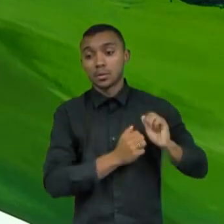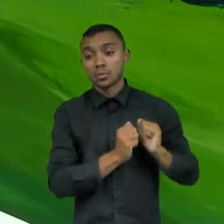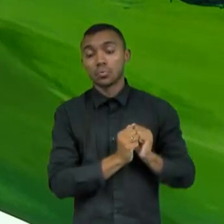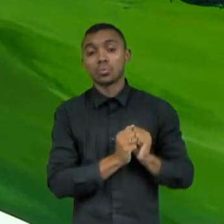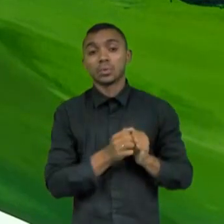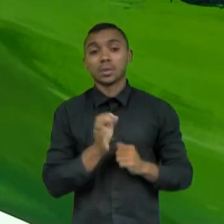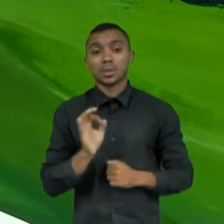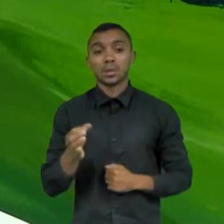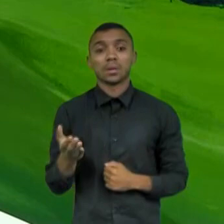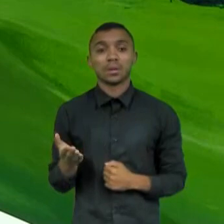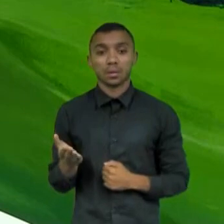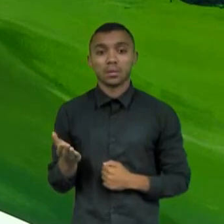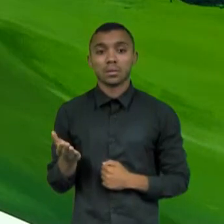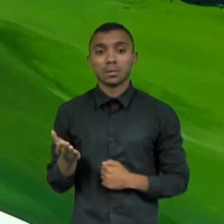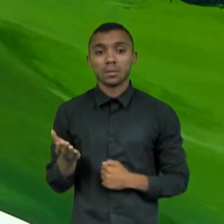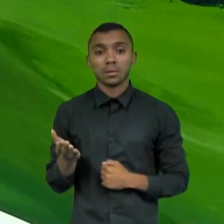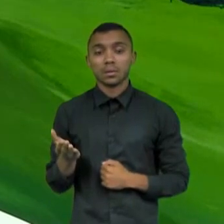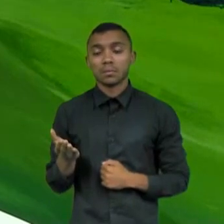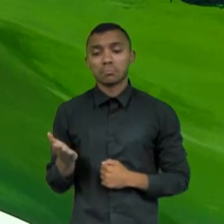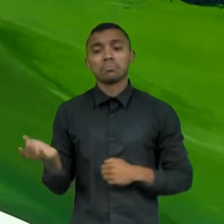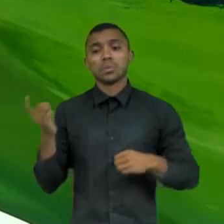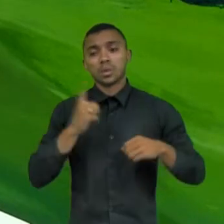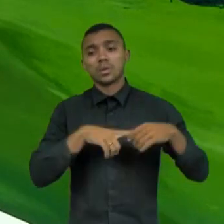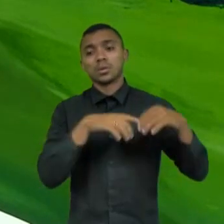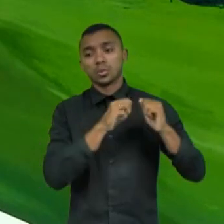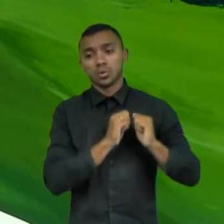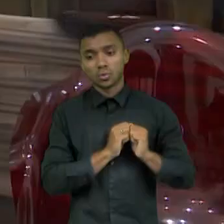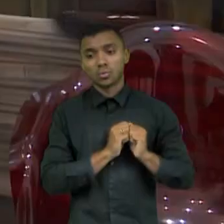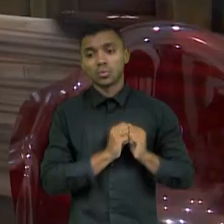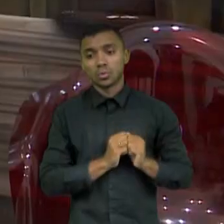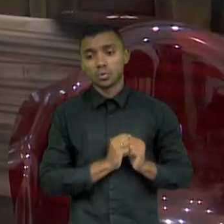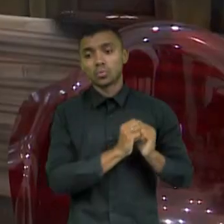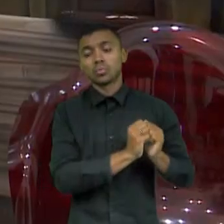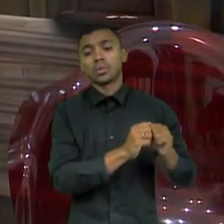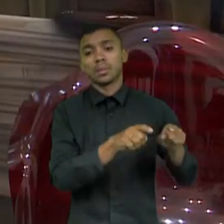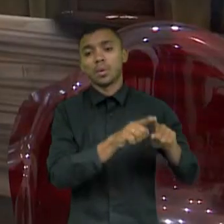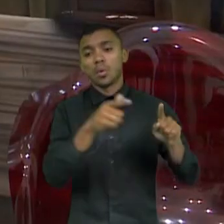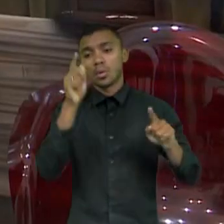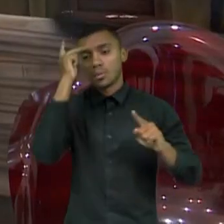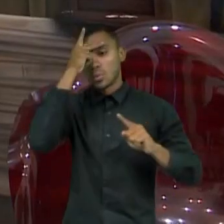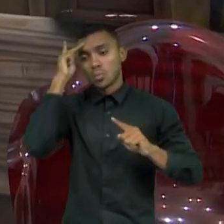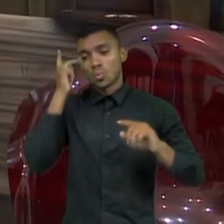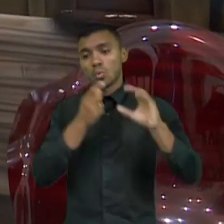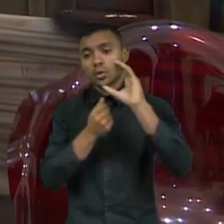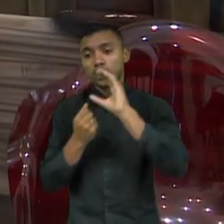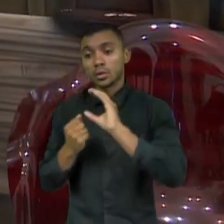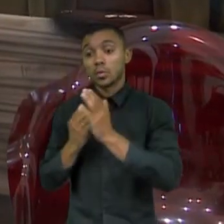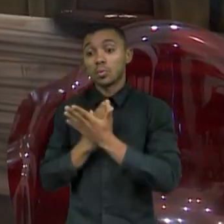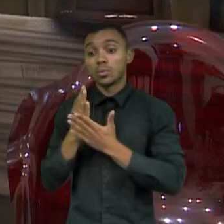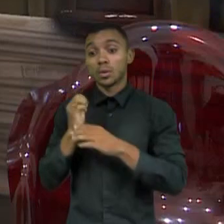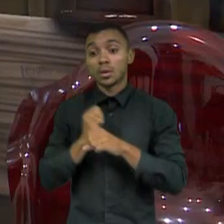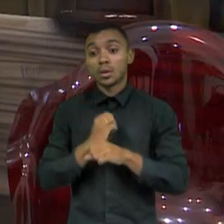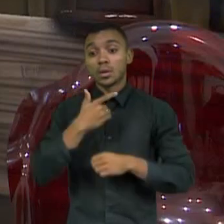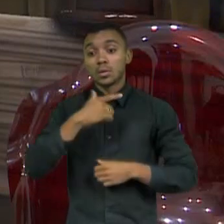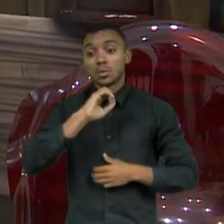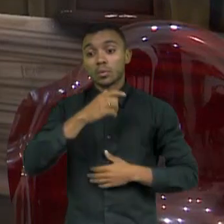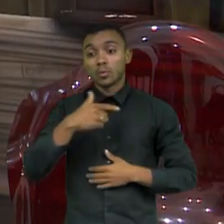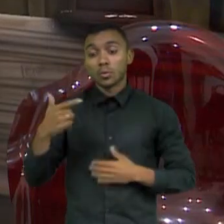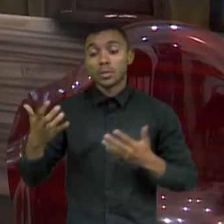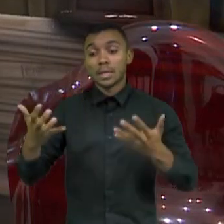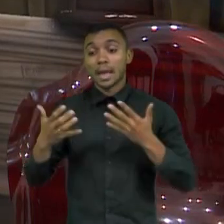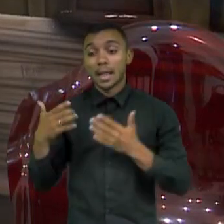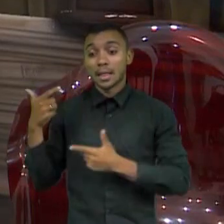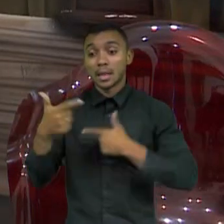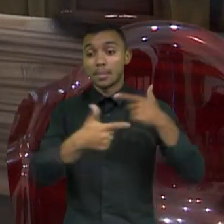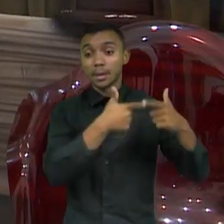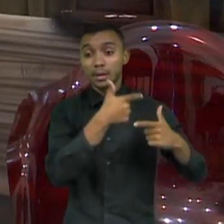e voltei a trabalhar como consultor com ele e com outros clientes. Isabela começou 2022 à procura de emprego. Após